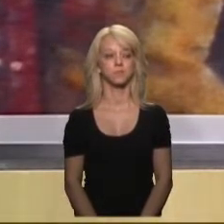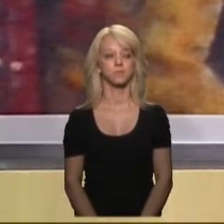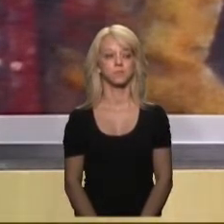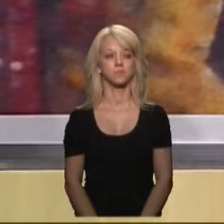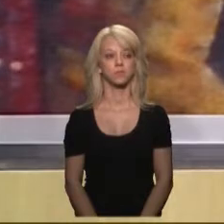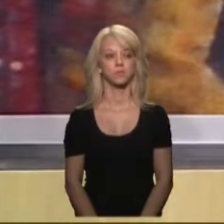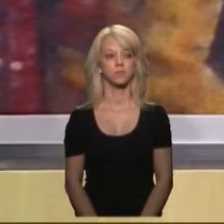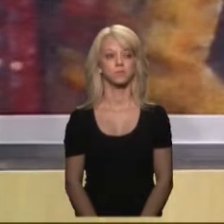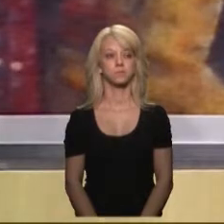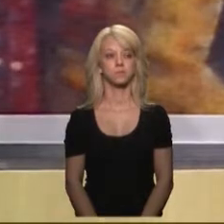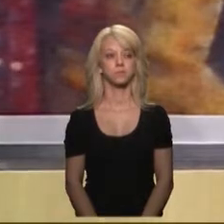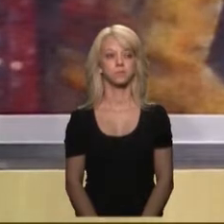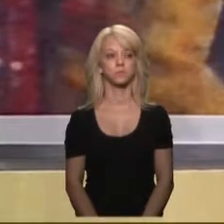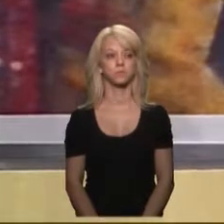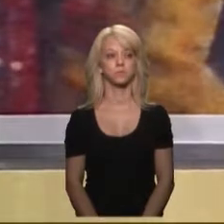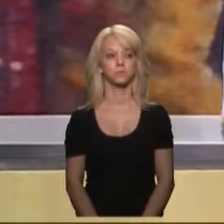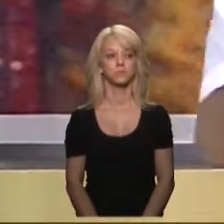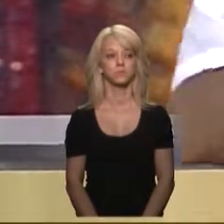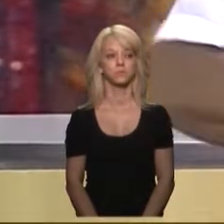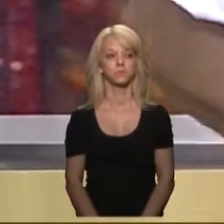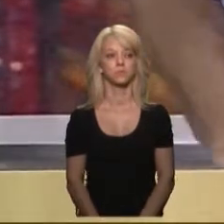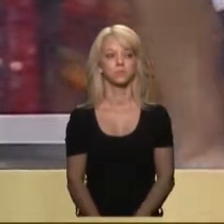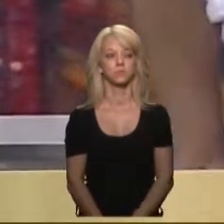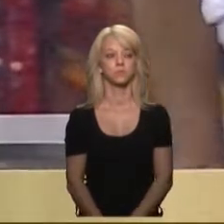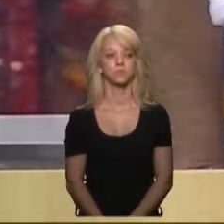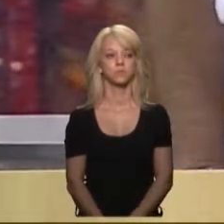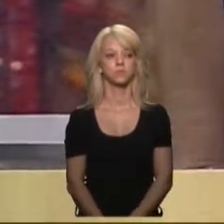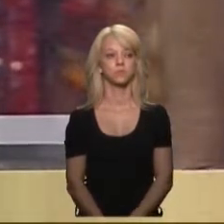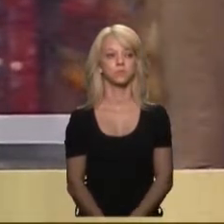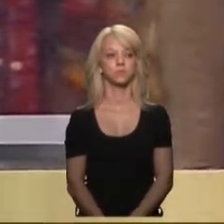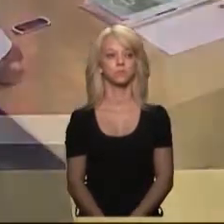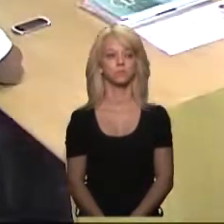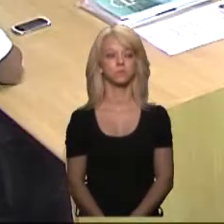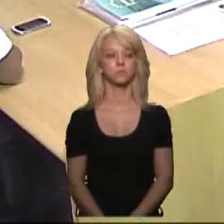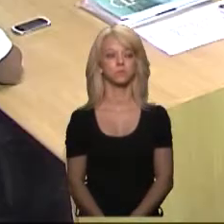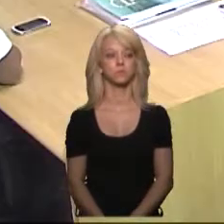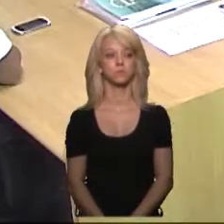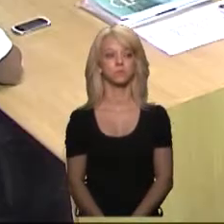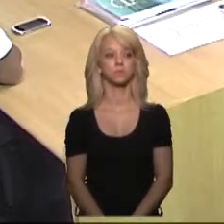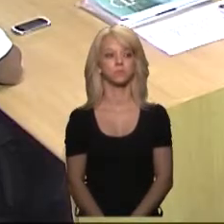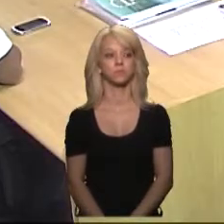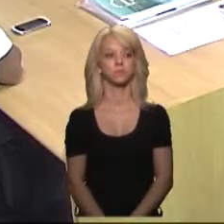o legislador tem competência tributária. Então, Vossa Excelência já tem meu apoio nesse sentido. Muito obrigado.